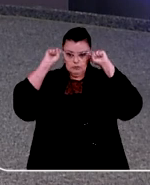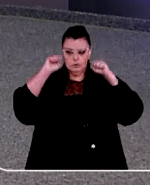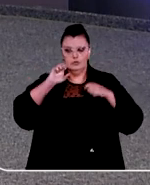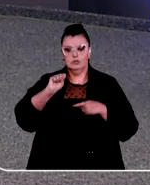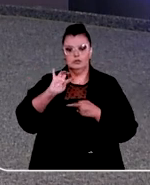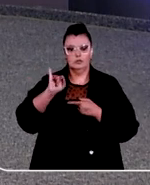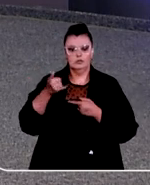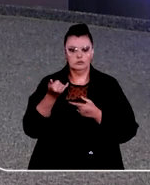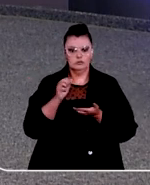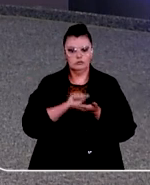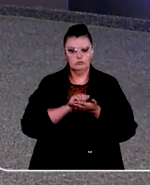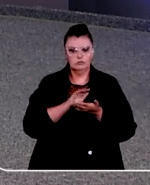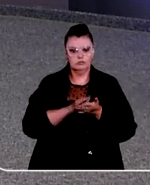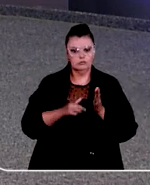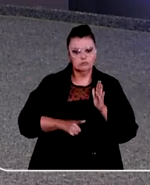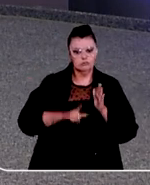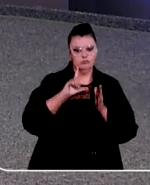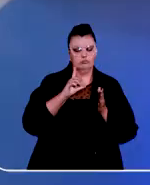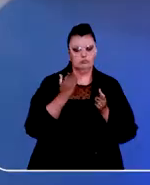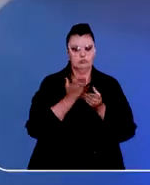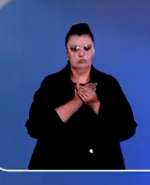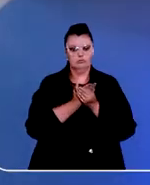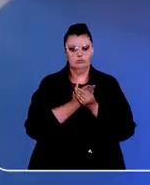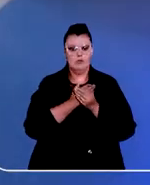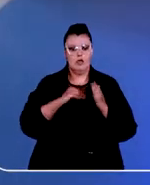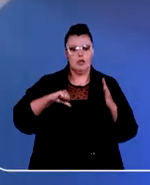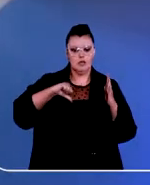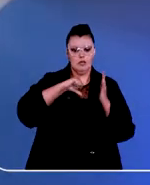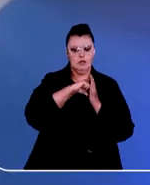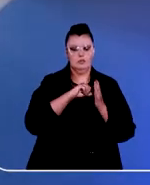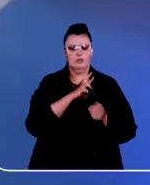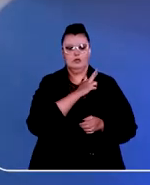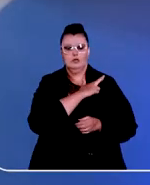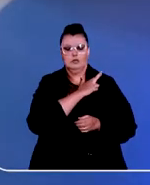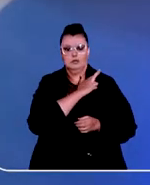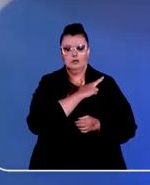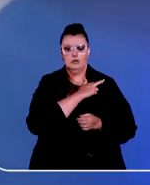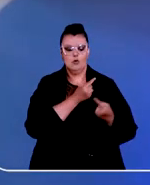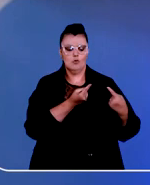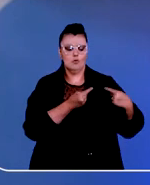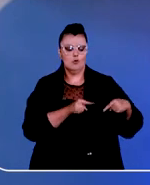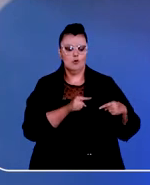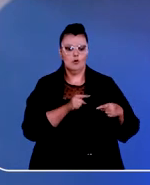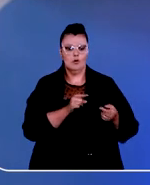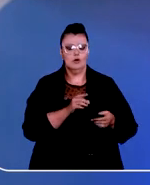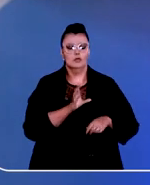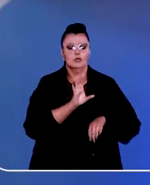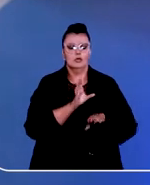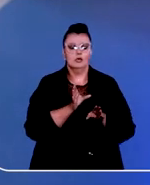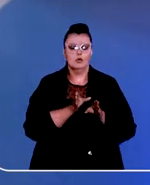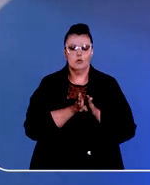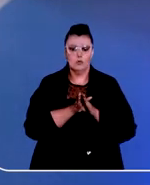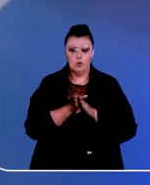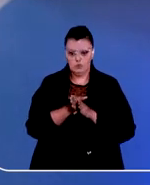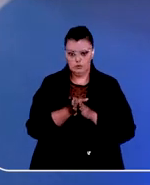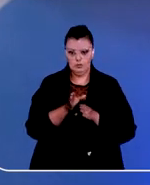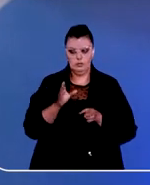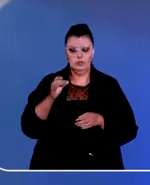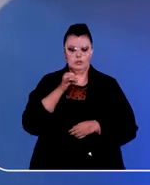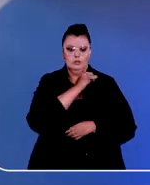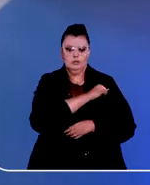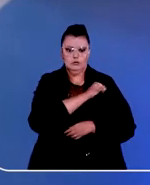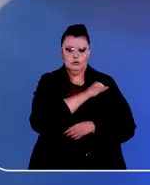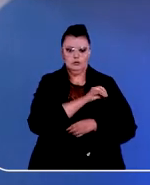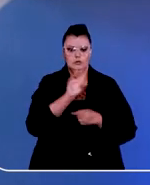em um caso concreto e vamos a mais uma notícia Superior Tribunal de Justiça vai